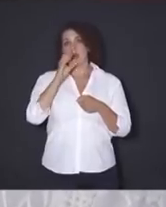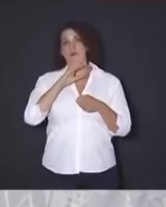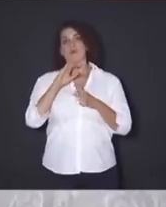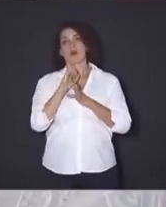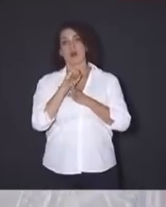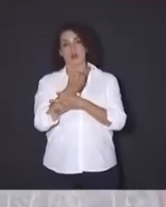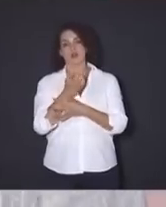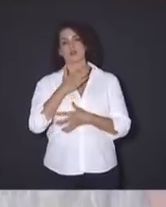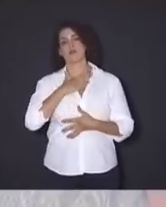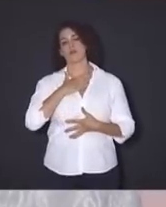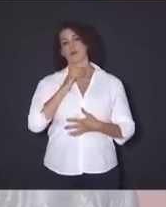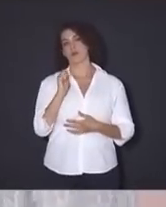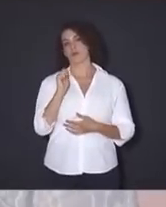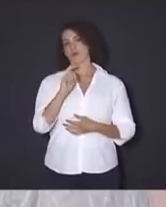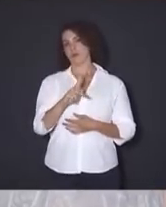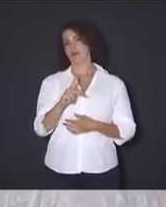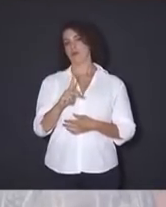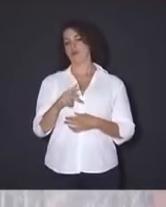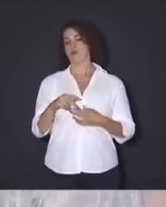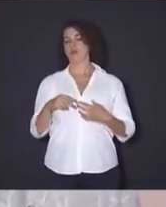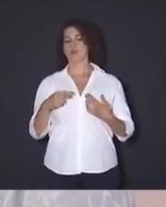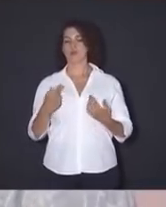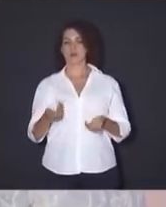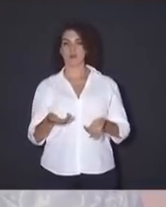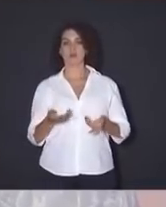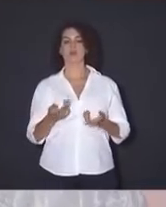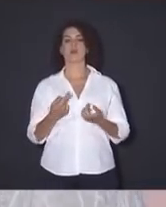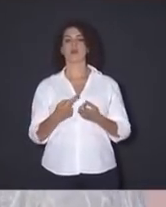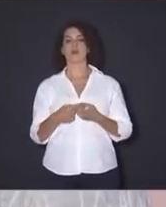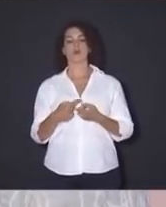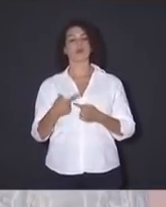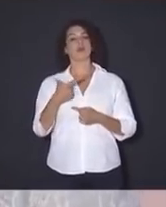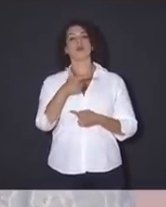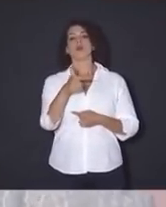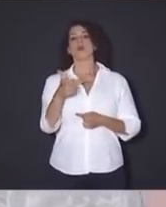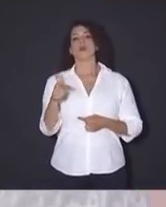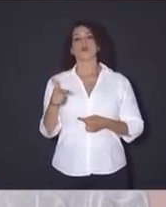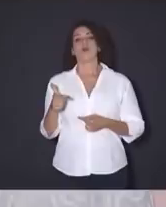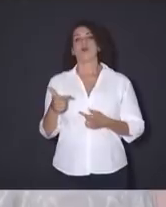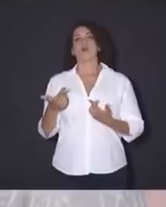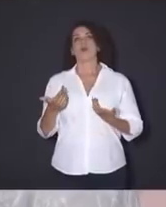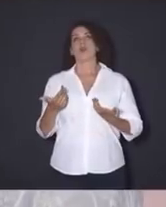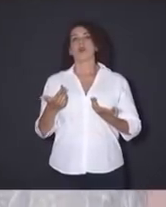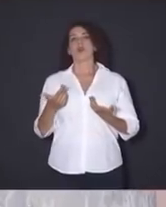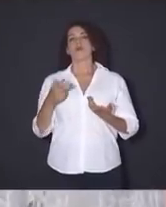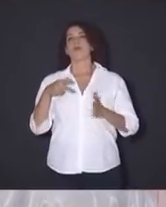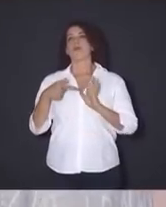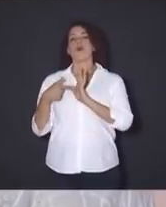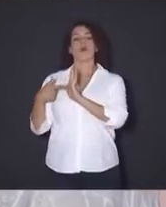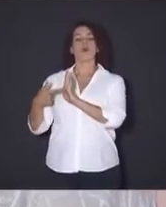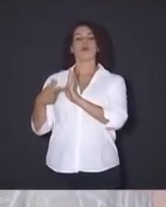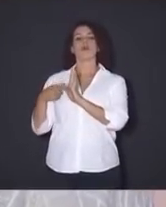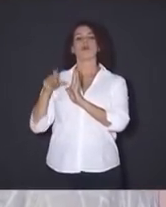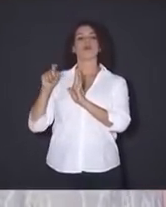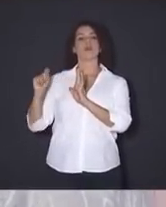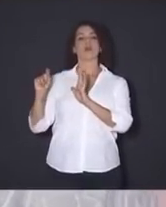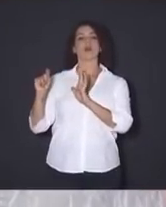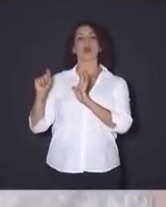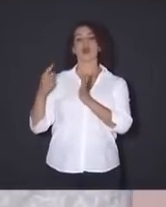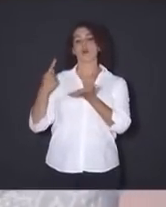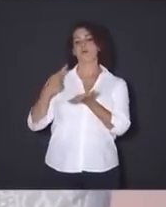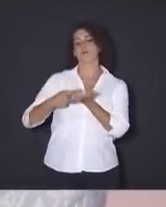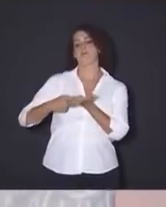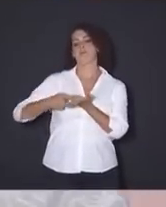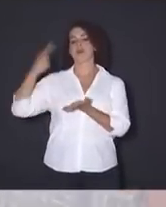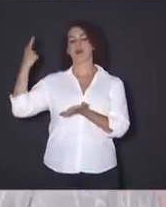dessa dessas reformas sociais que na verdade não tem mostra um descompromisso desse verbo né que